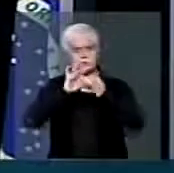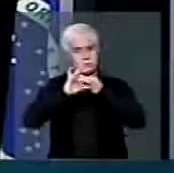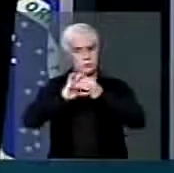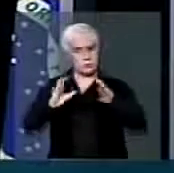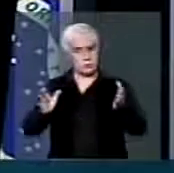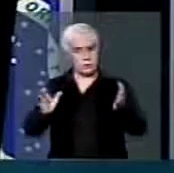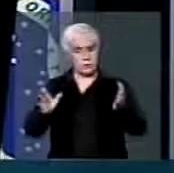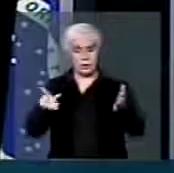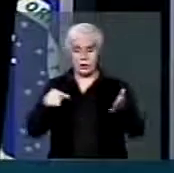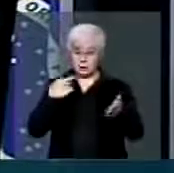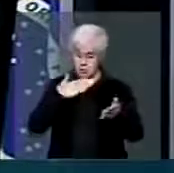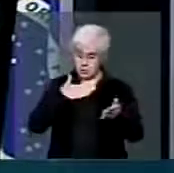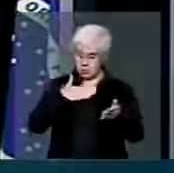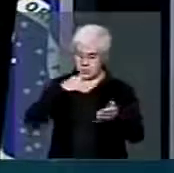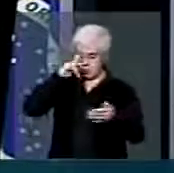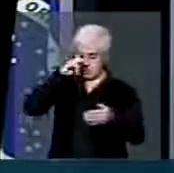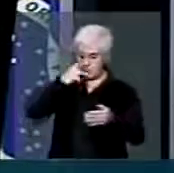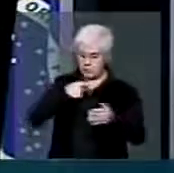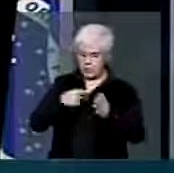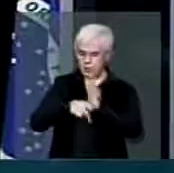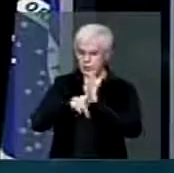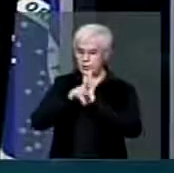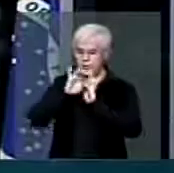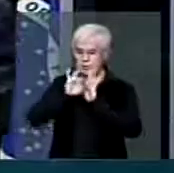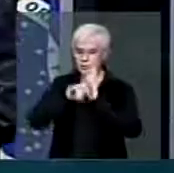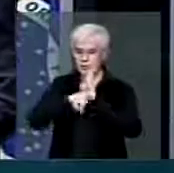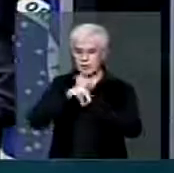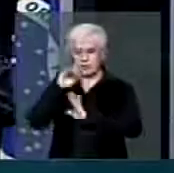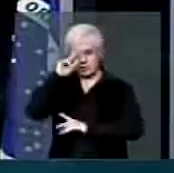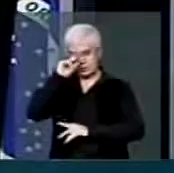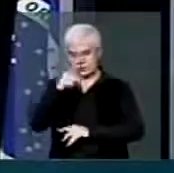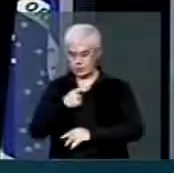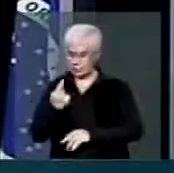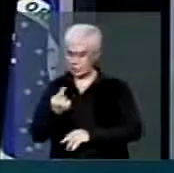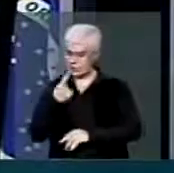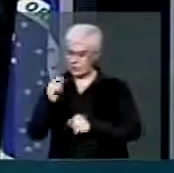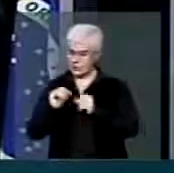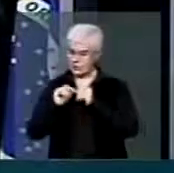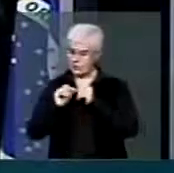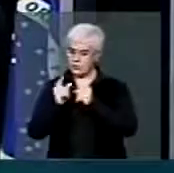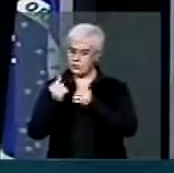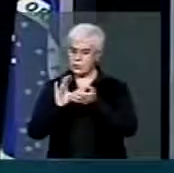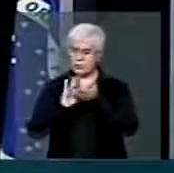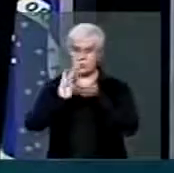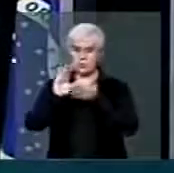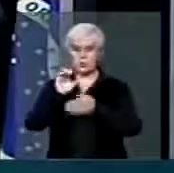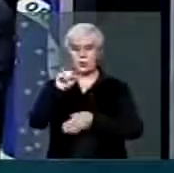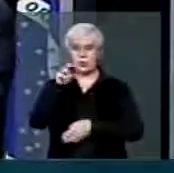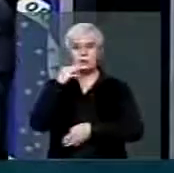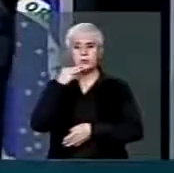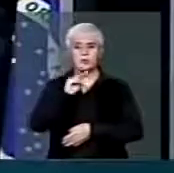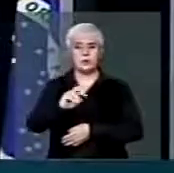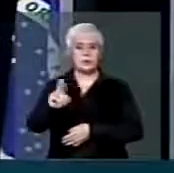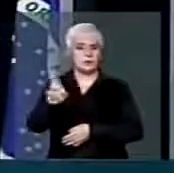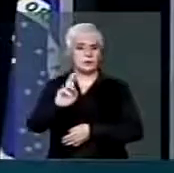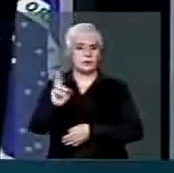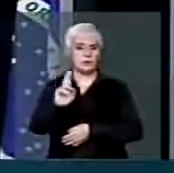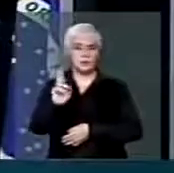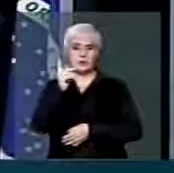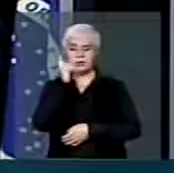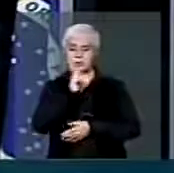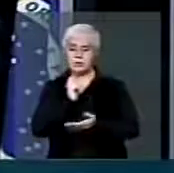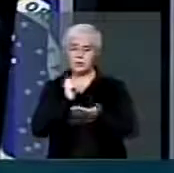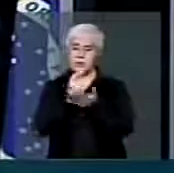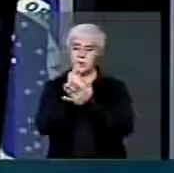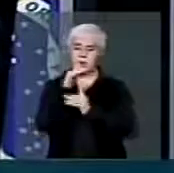Então nós pegamos as nossas emendas individuais e fizemos uma emenda de 8 milhões para